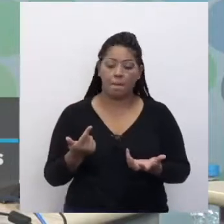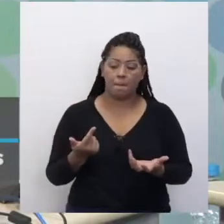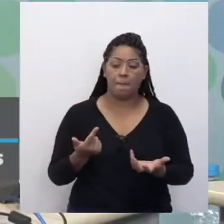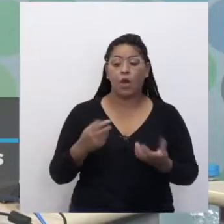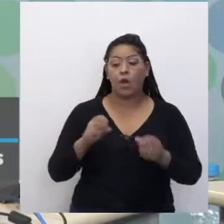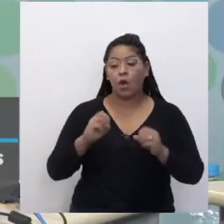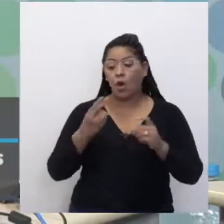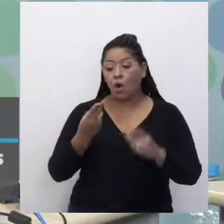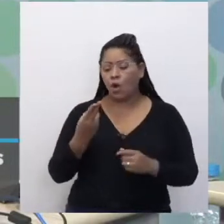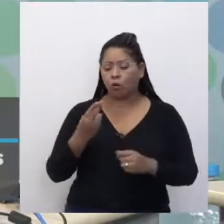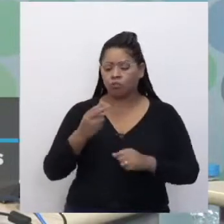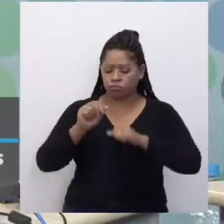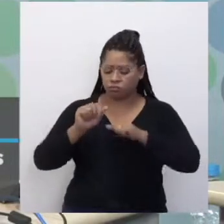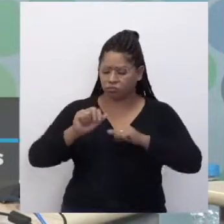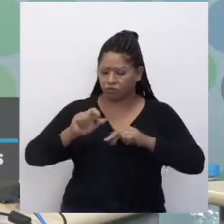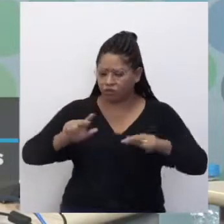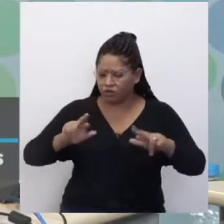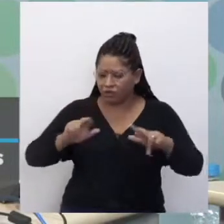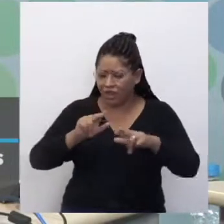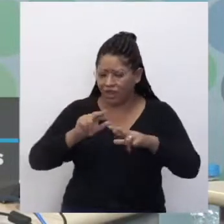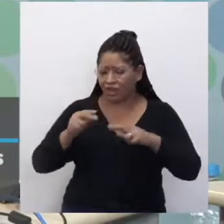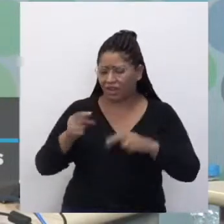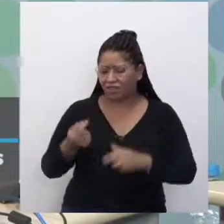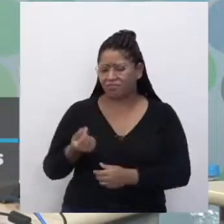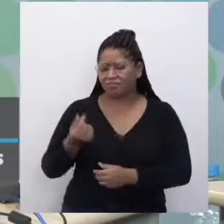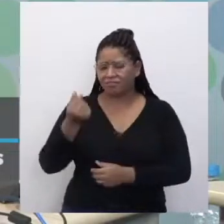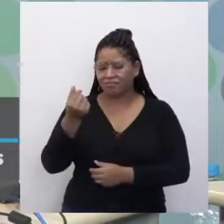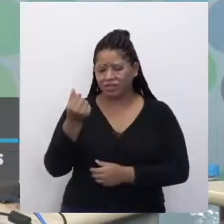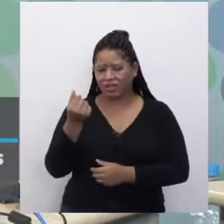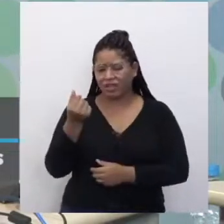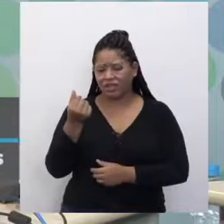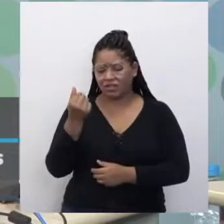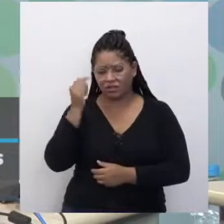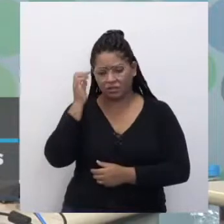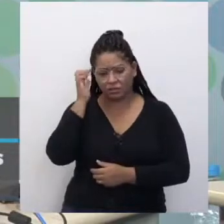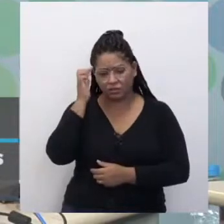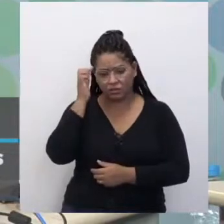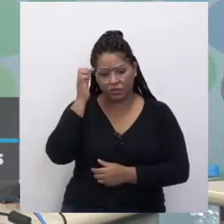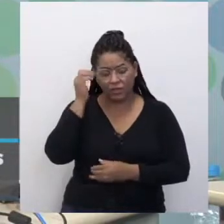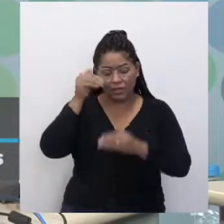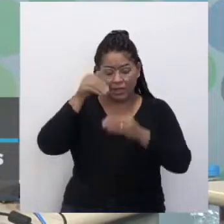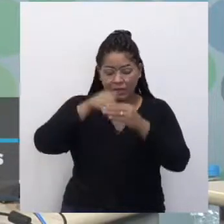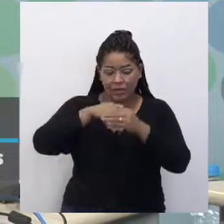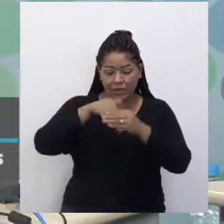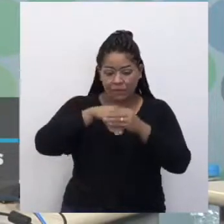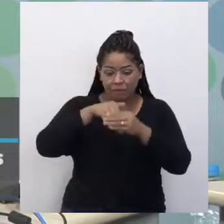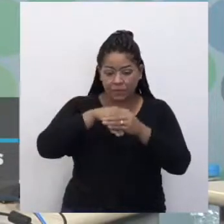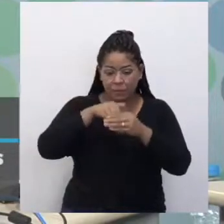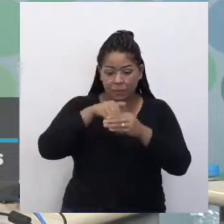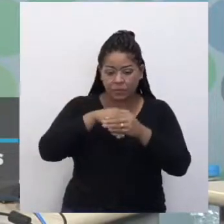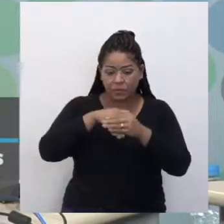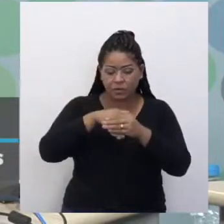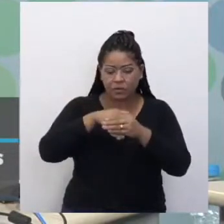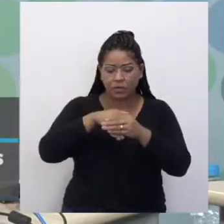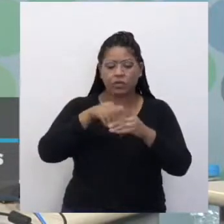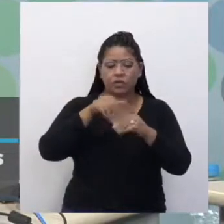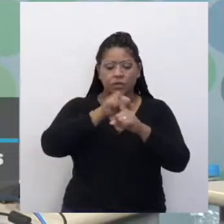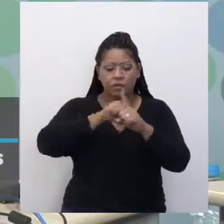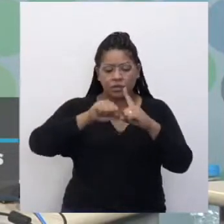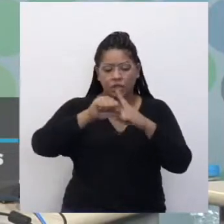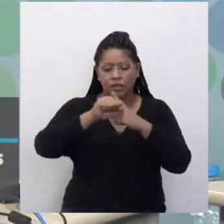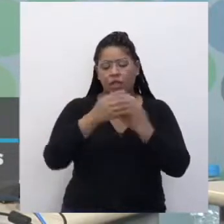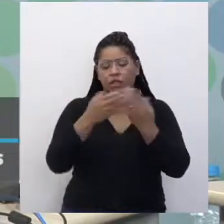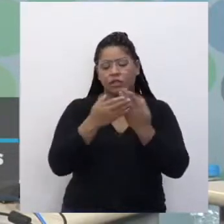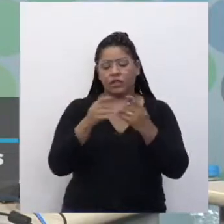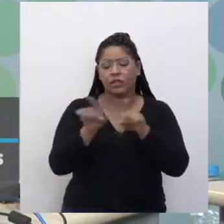de medidas naquele momento. Isso dificulta as atividades mercantis, porque antes disso, antes dessa